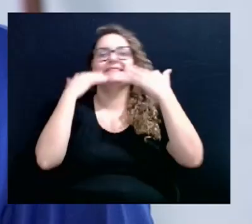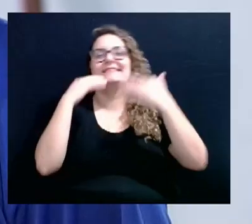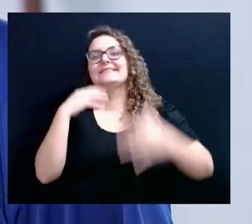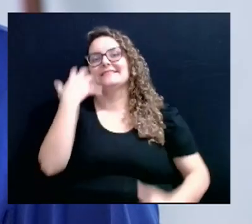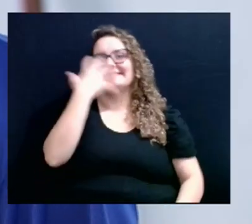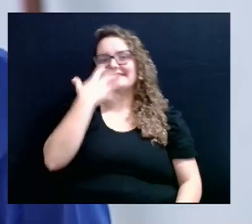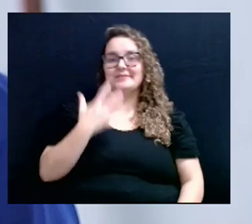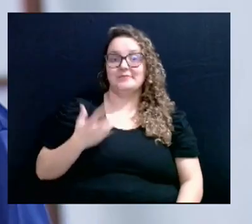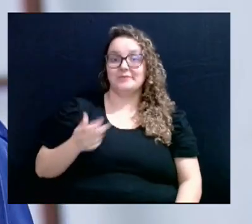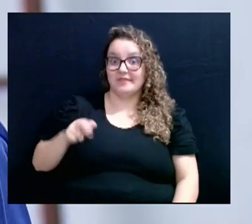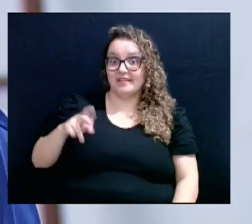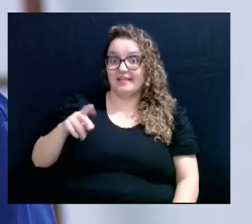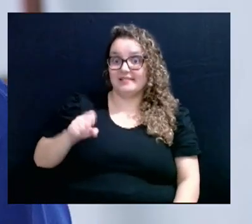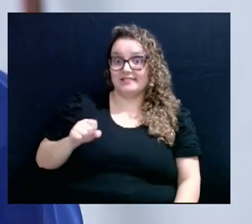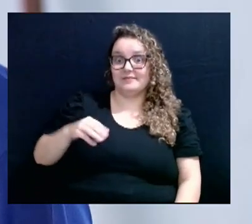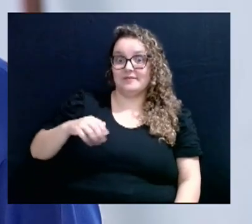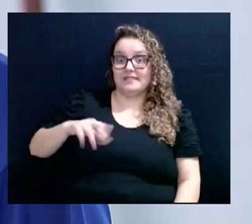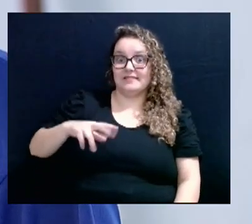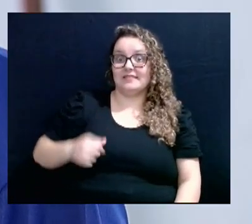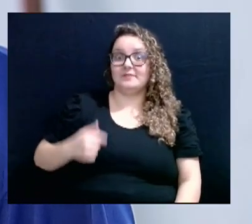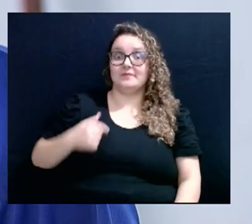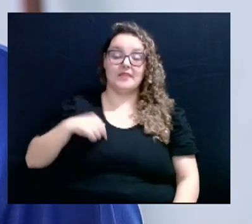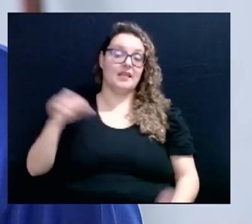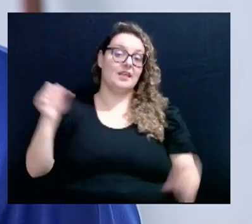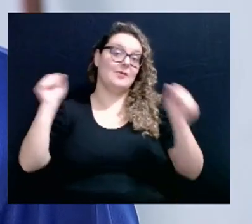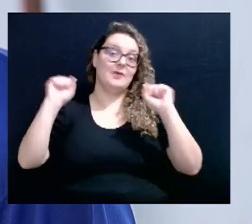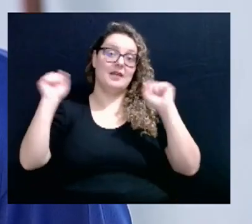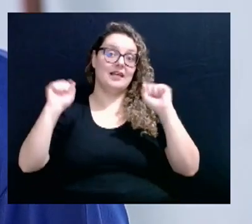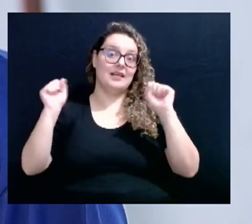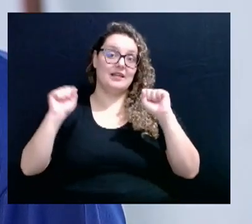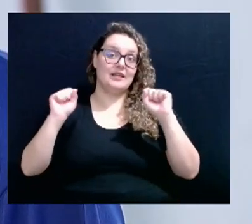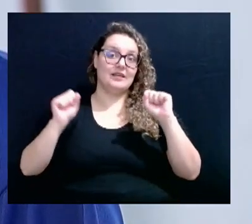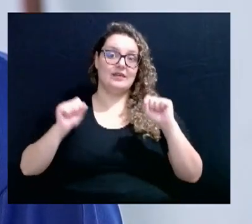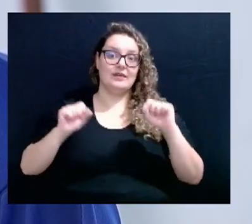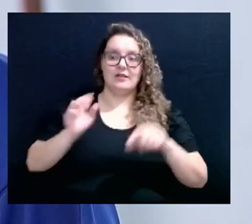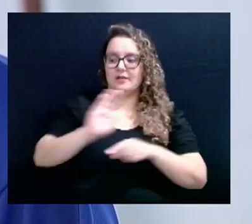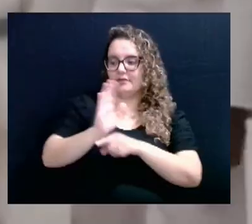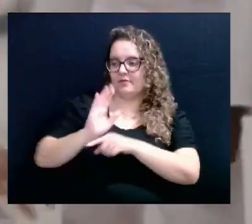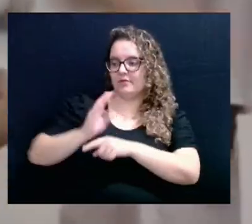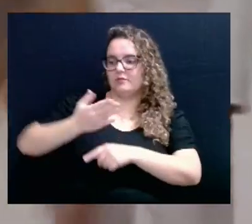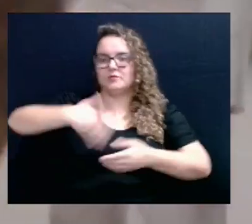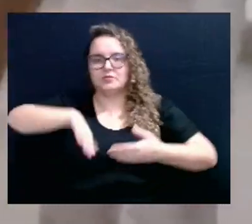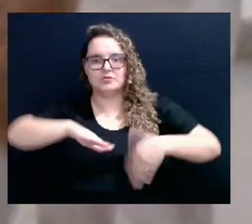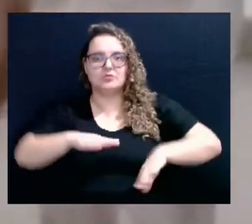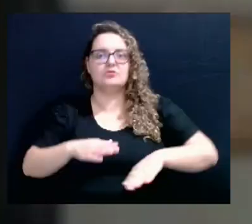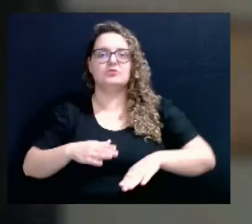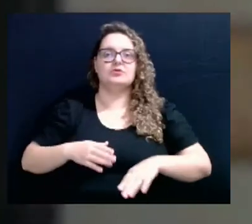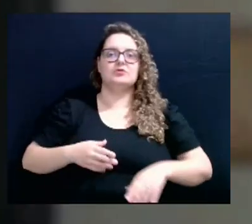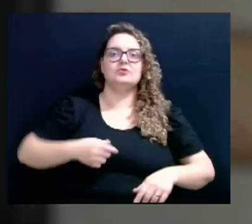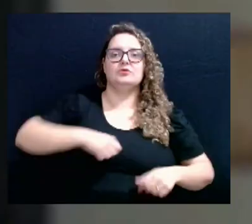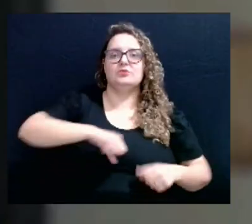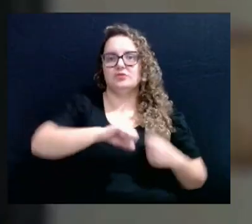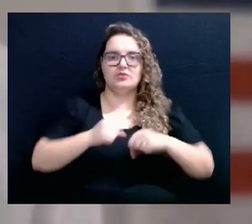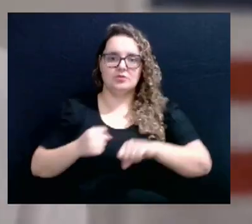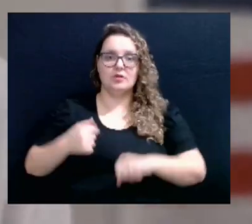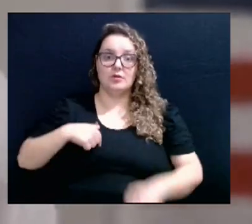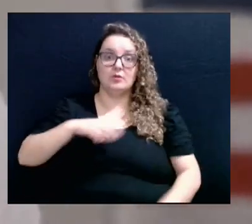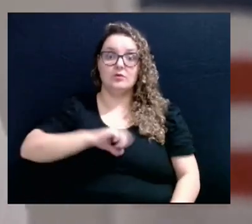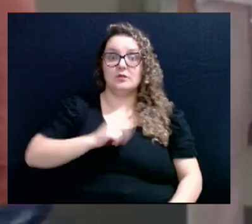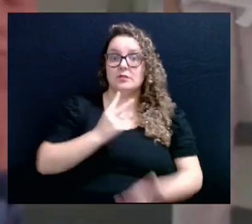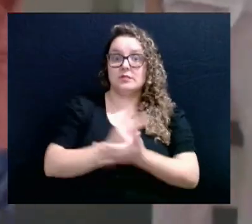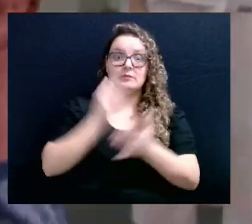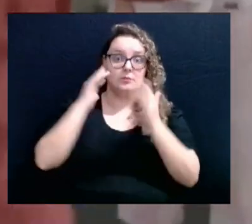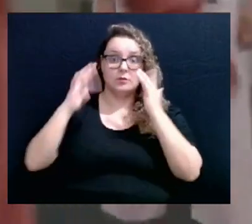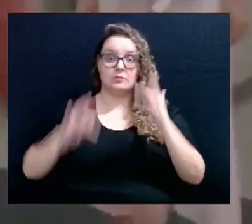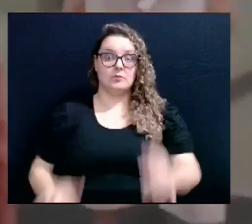marciais. Por causa que eu gostava muito de filmes de luta, gostava muito de lutar, assim, sabe? Sempre tive o sonho de me